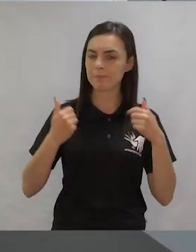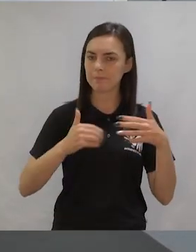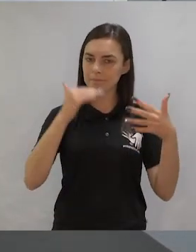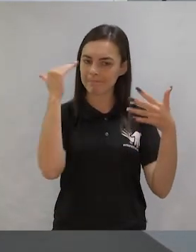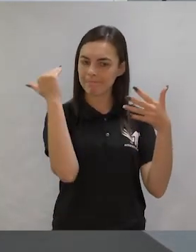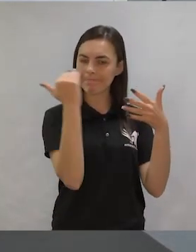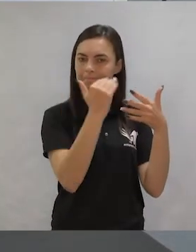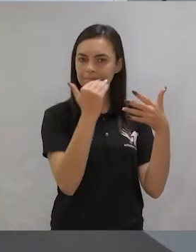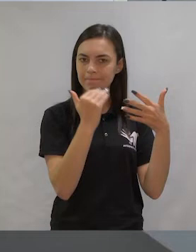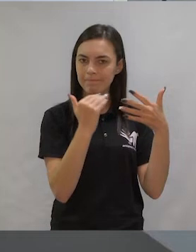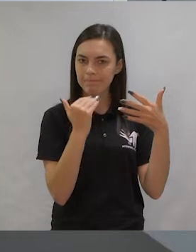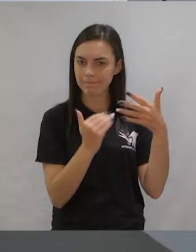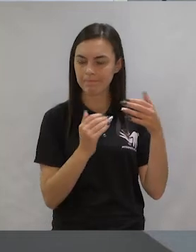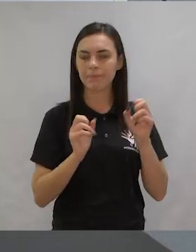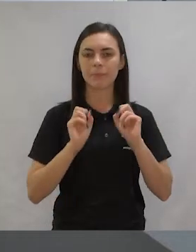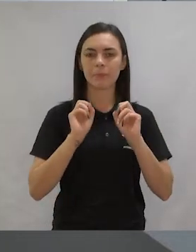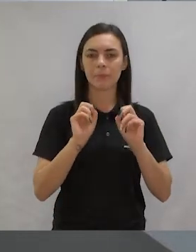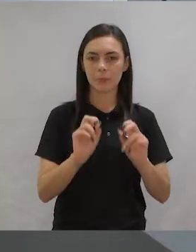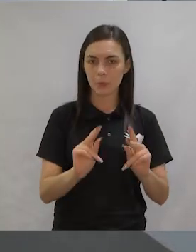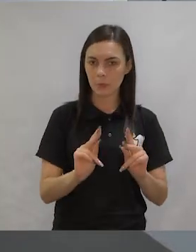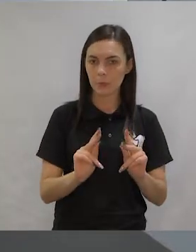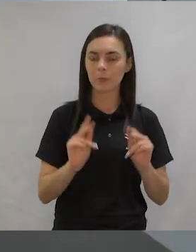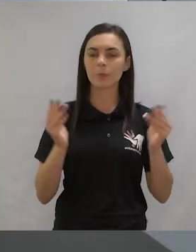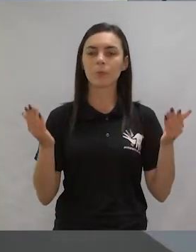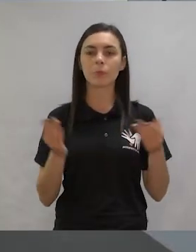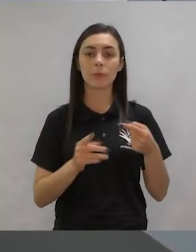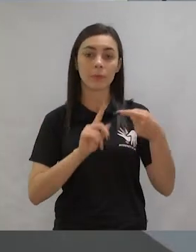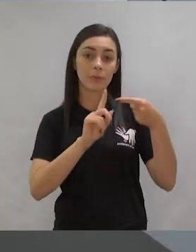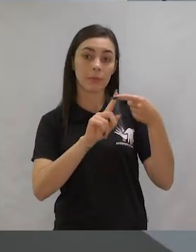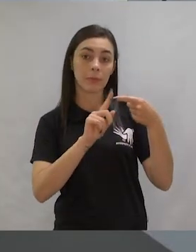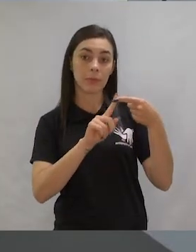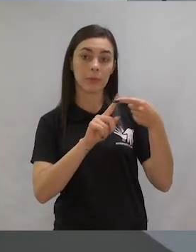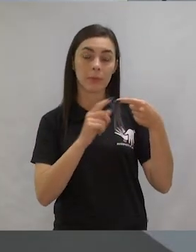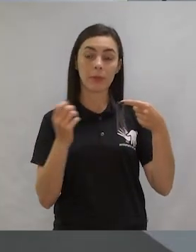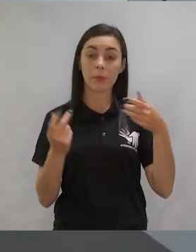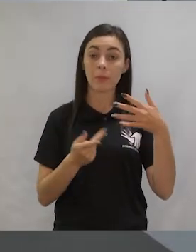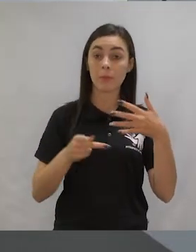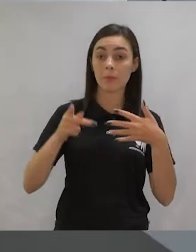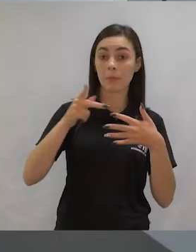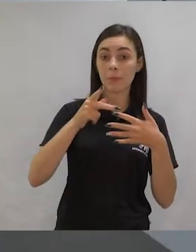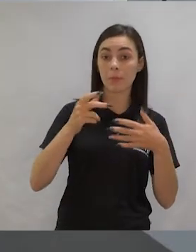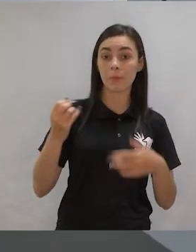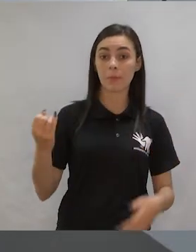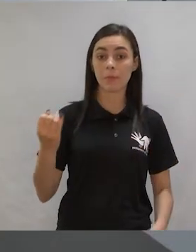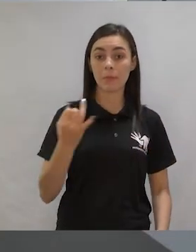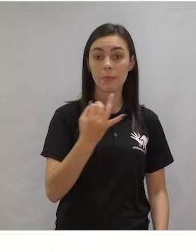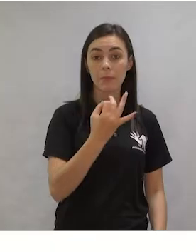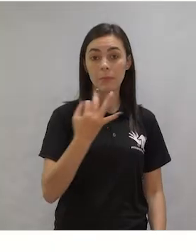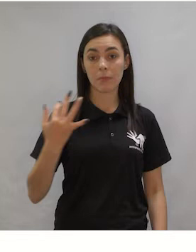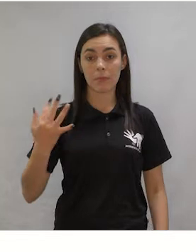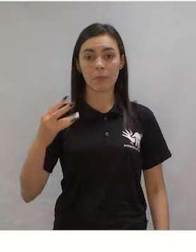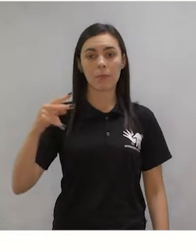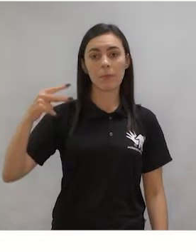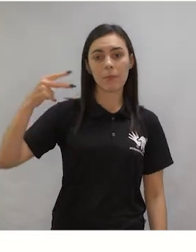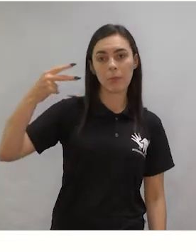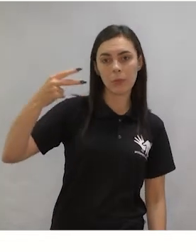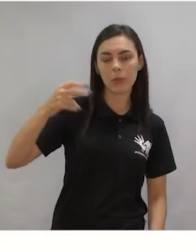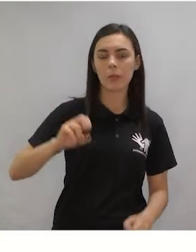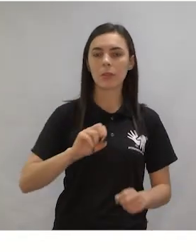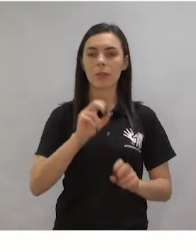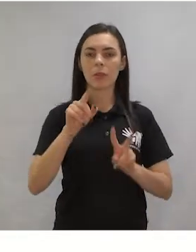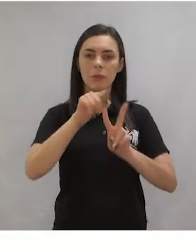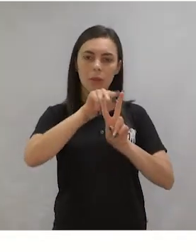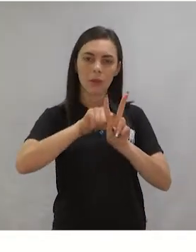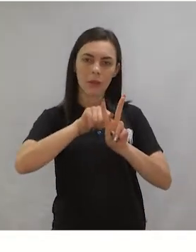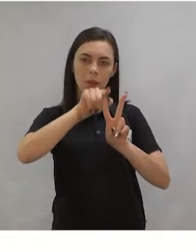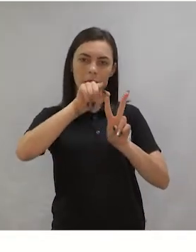expressões. Primeiro, nós precisamos resolver as potências e as raízes. Eu não posso sair resolvendo as